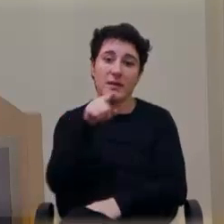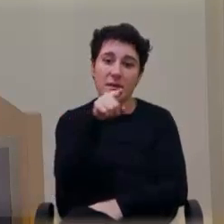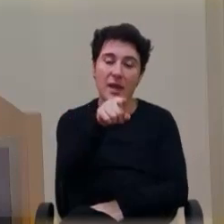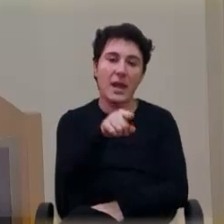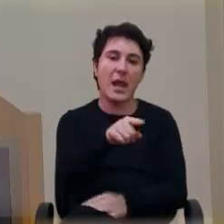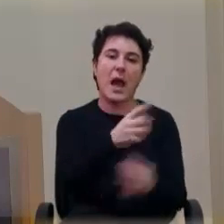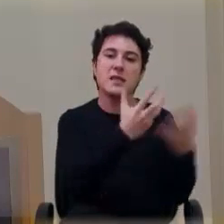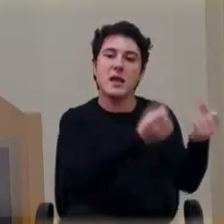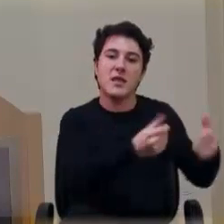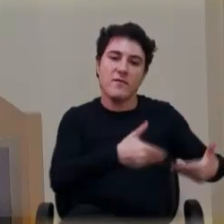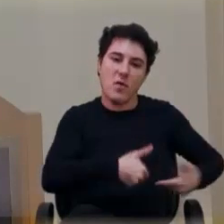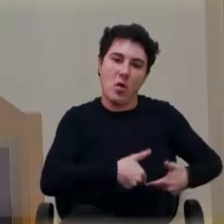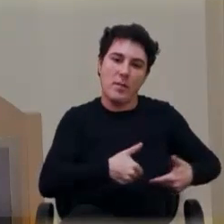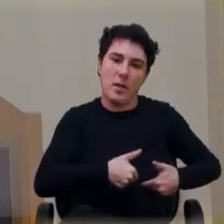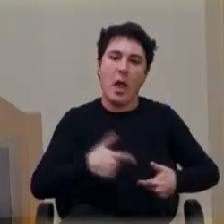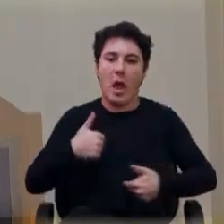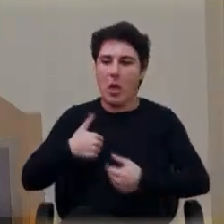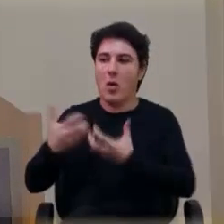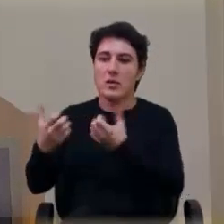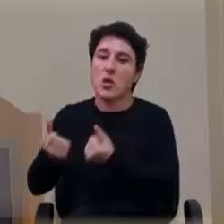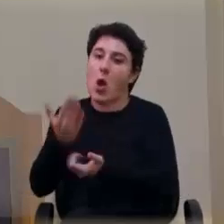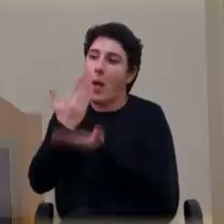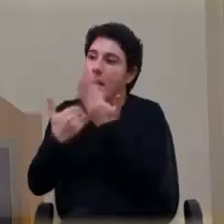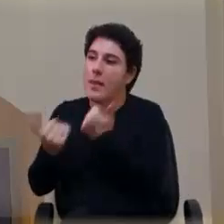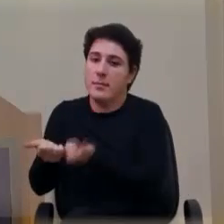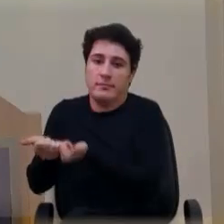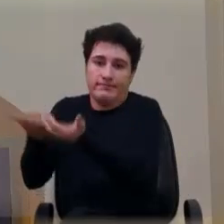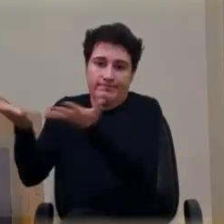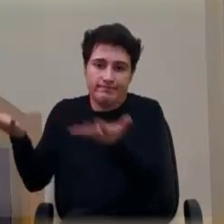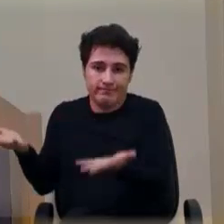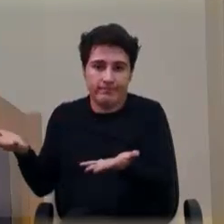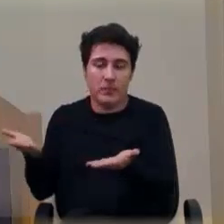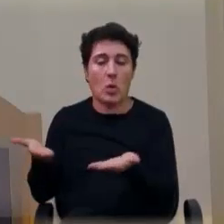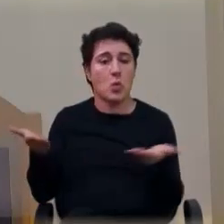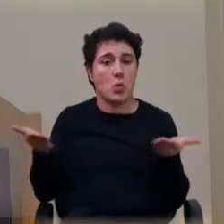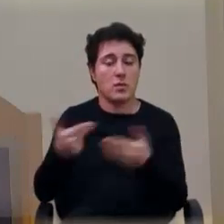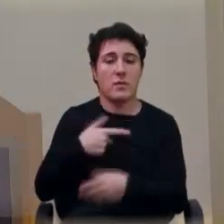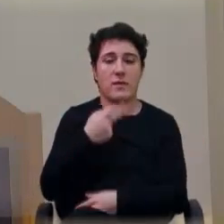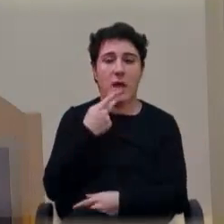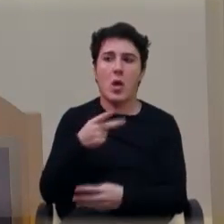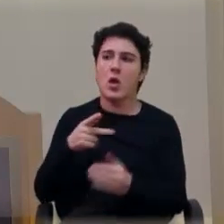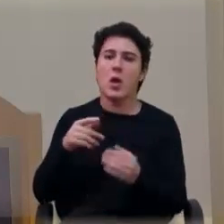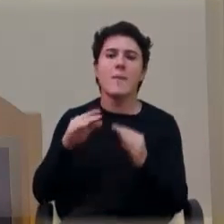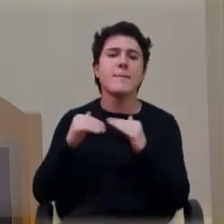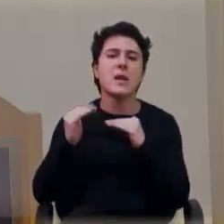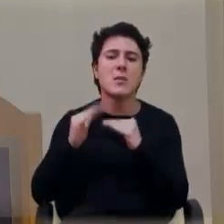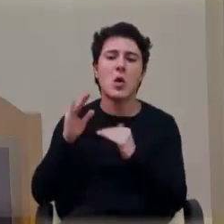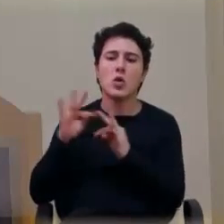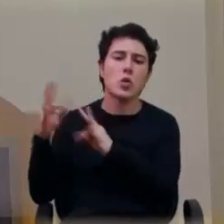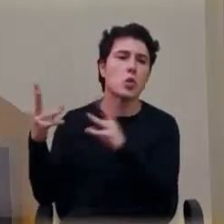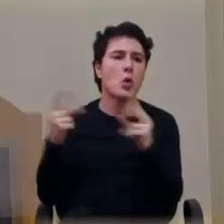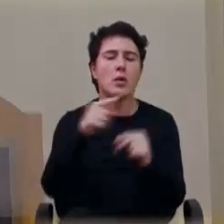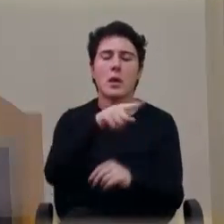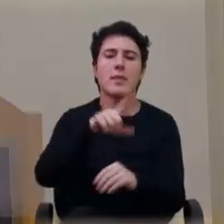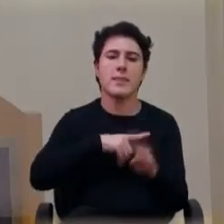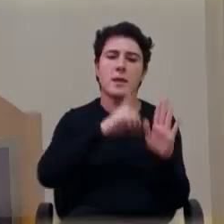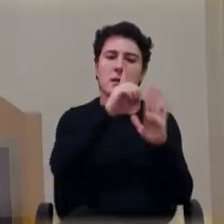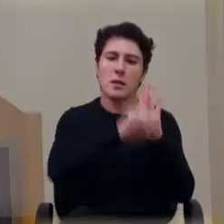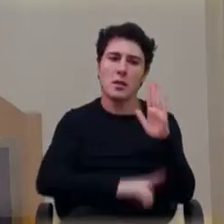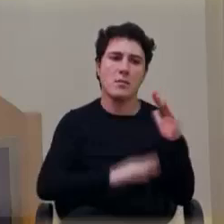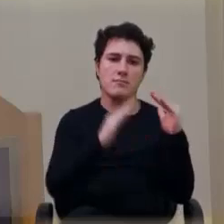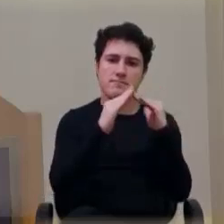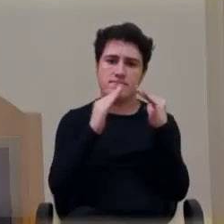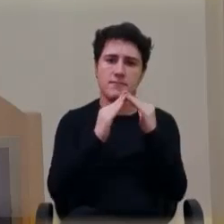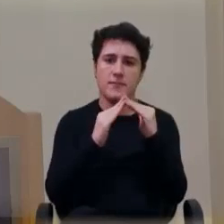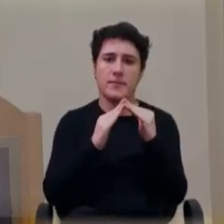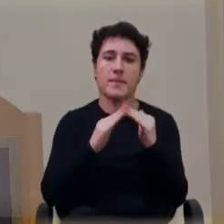da fome Eu tô do lado da fartura e hoje eu defendo minimamente que todo mundo tem a refeições direito até têm moradia